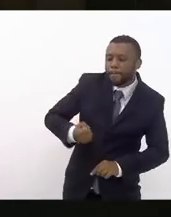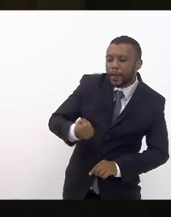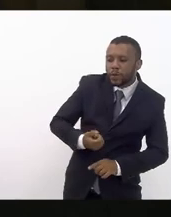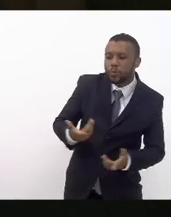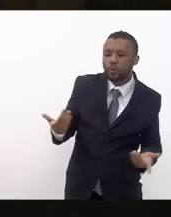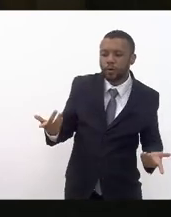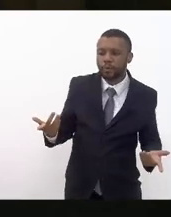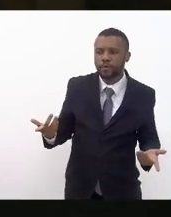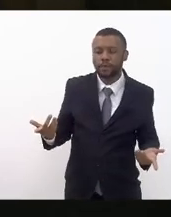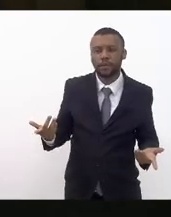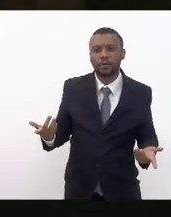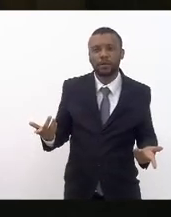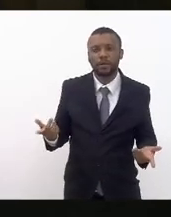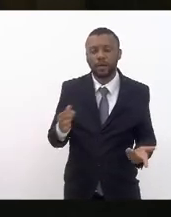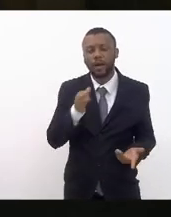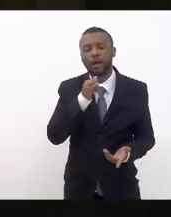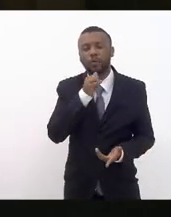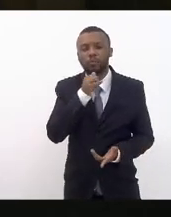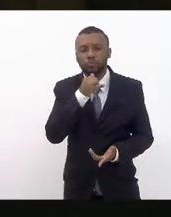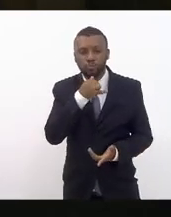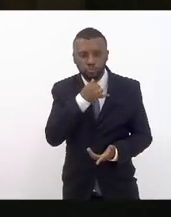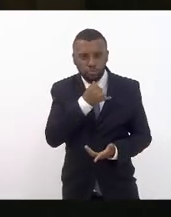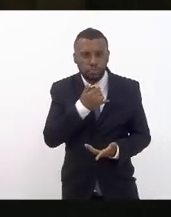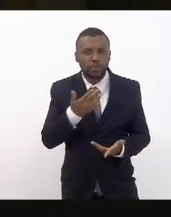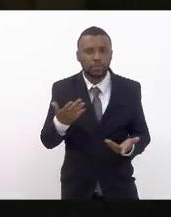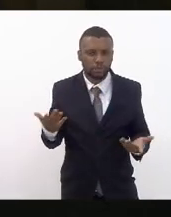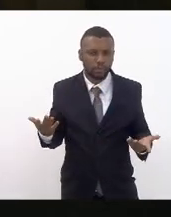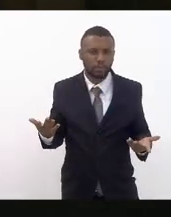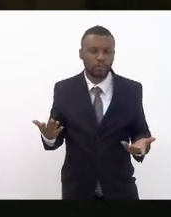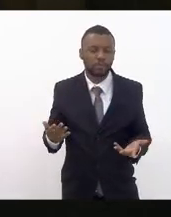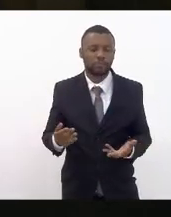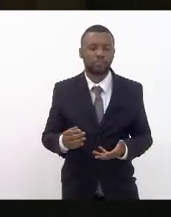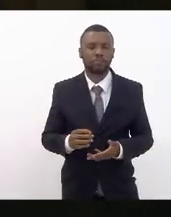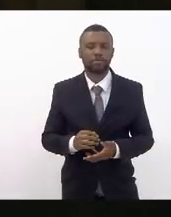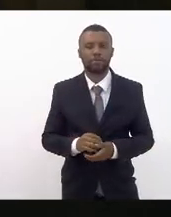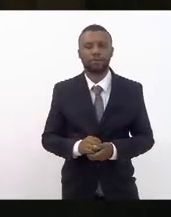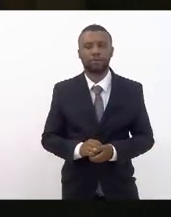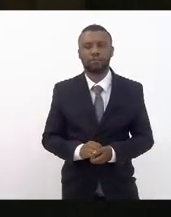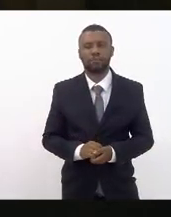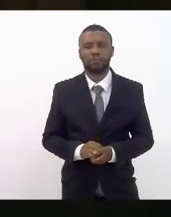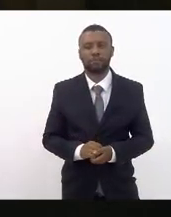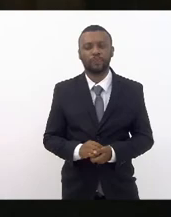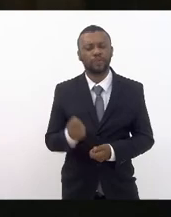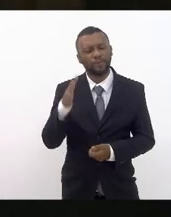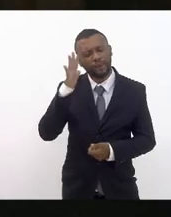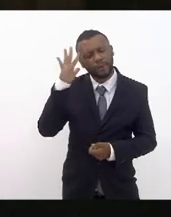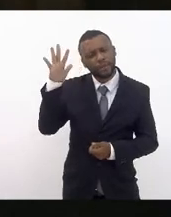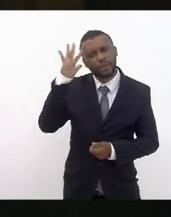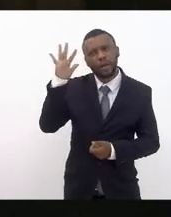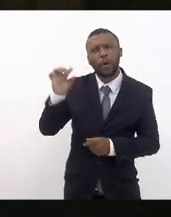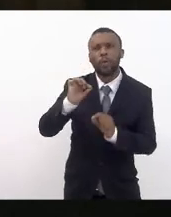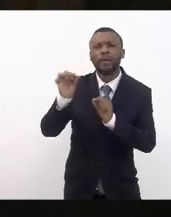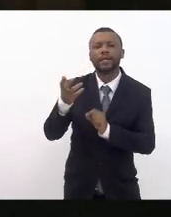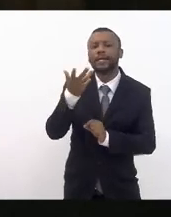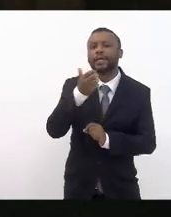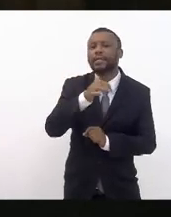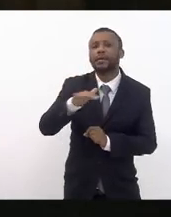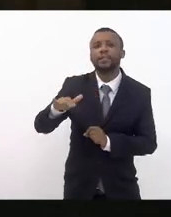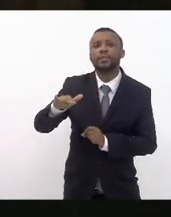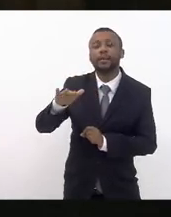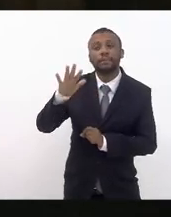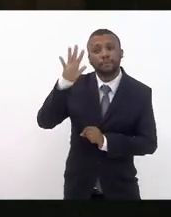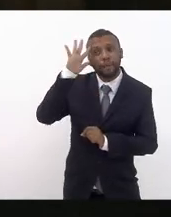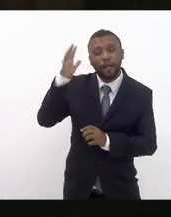muito triste. É muito triste ver isso. Eu fico imaginando o que essas crianças vão passar, devem estar